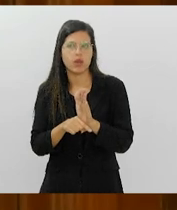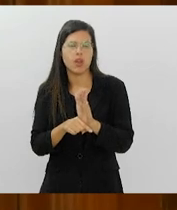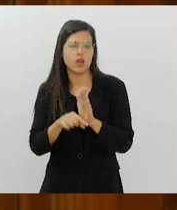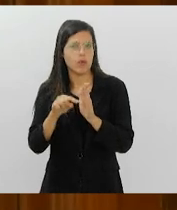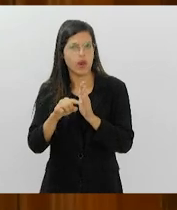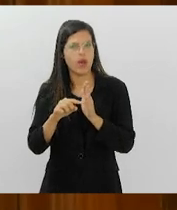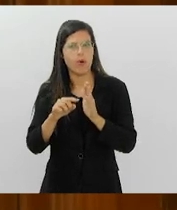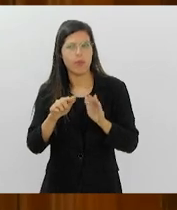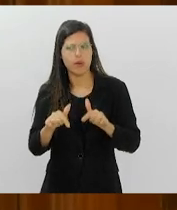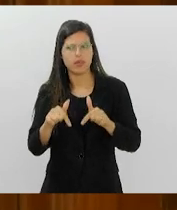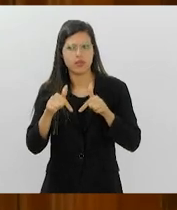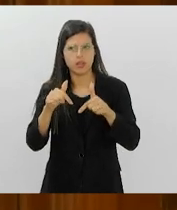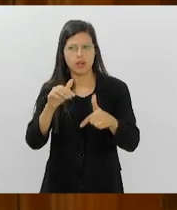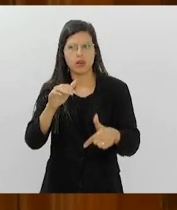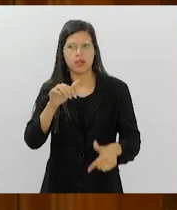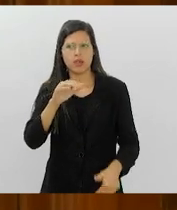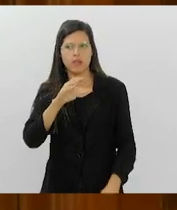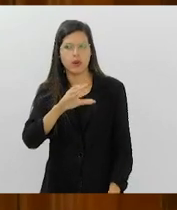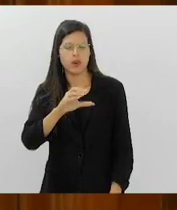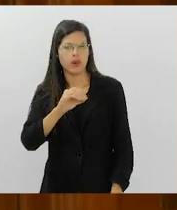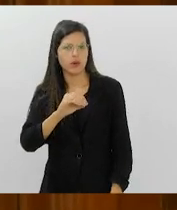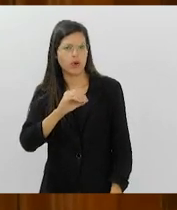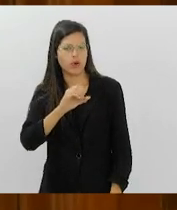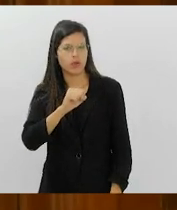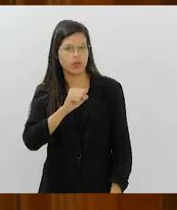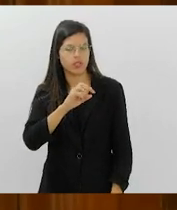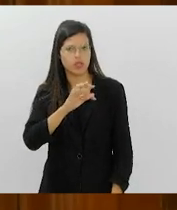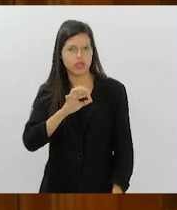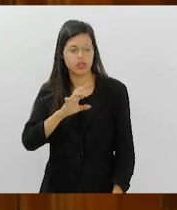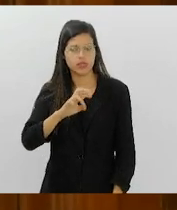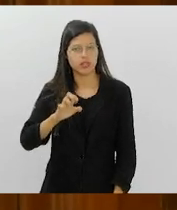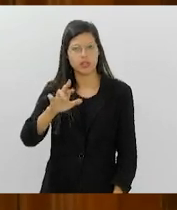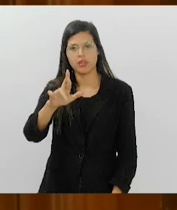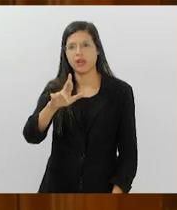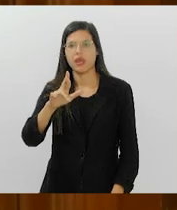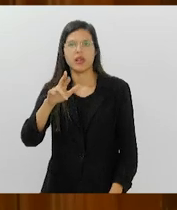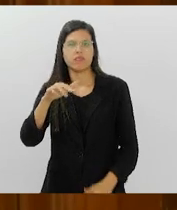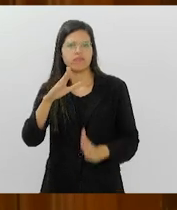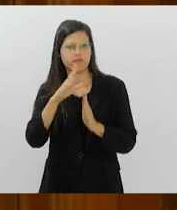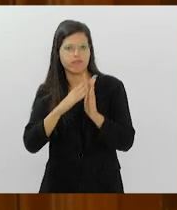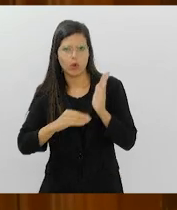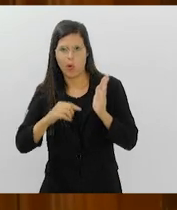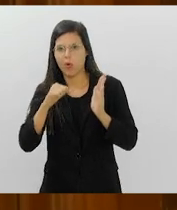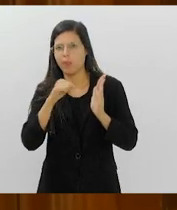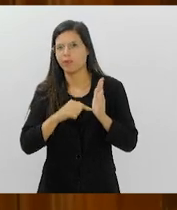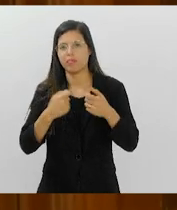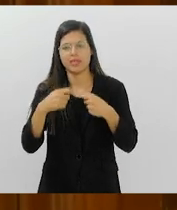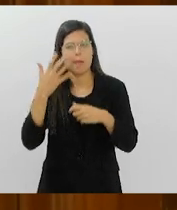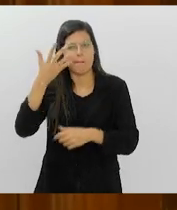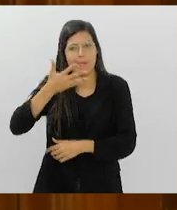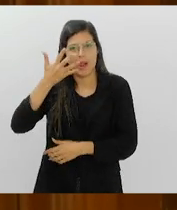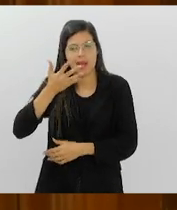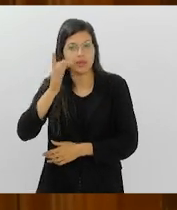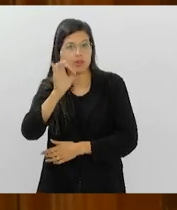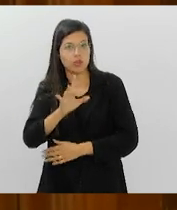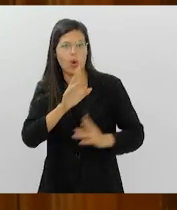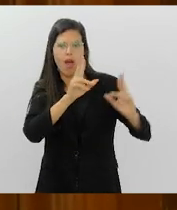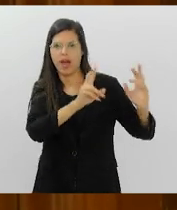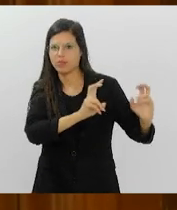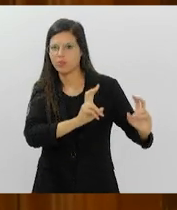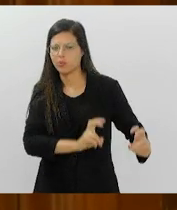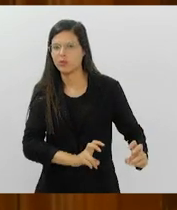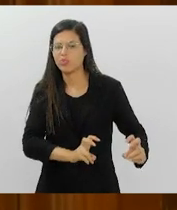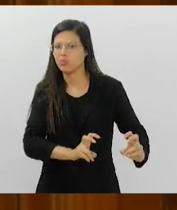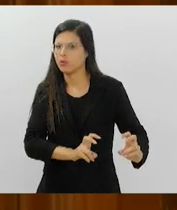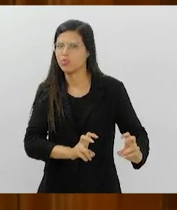só para a gente falar do efeito cluster, imitação, a gente tem que dar uma palestra só disso, não é o caso aqui agora, mas muito por conta